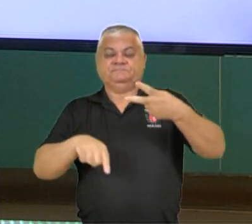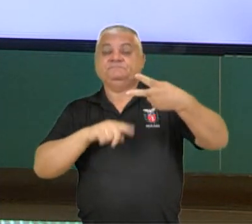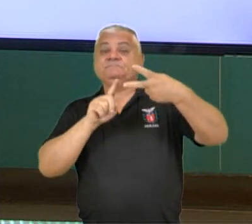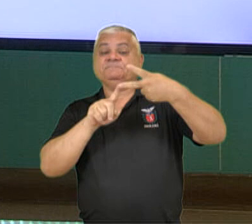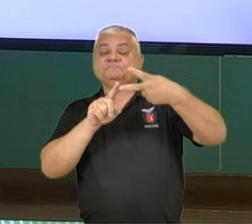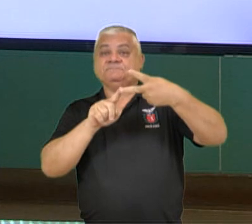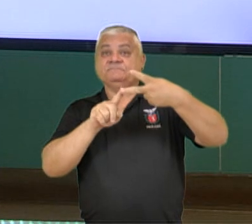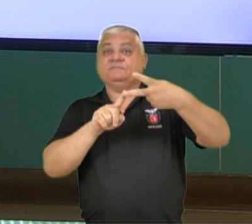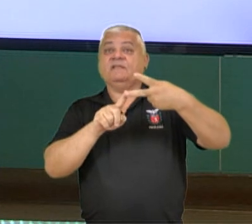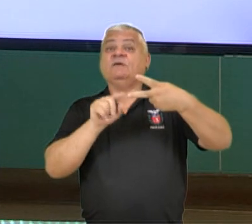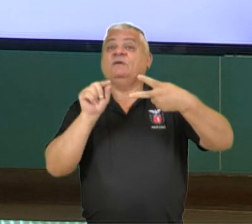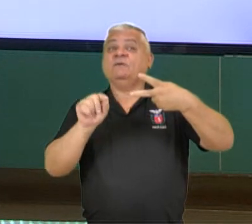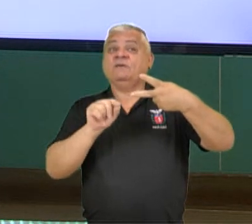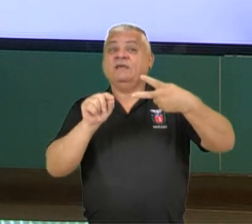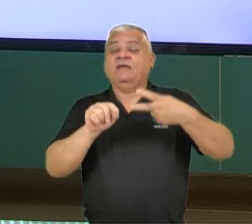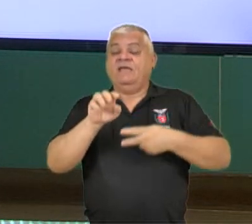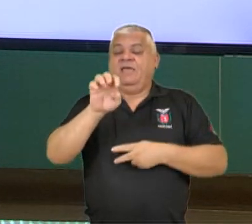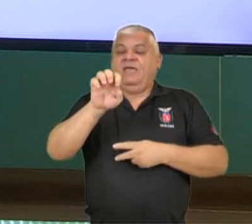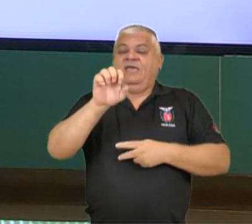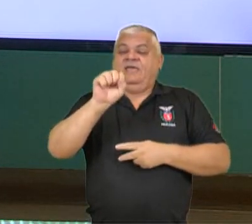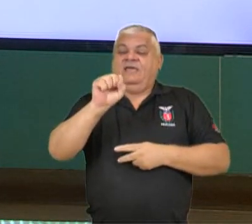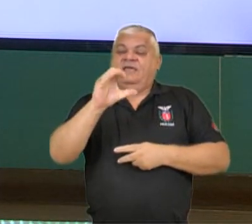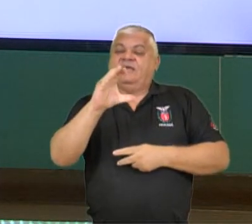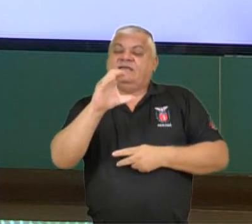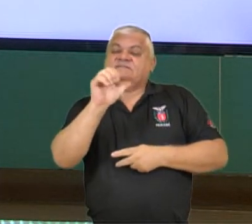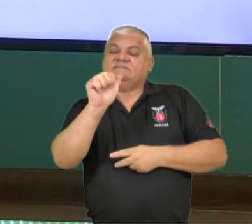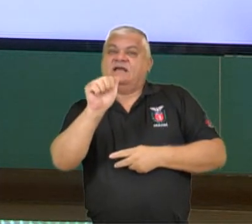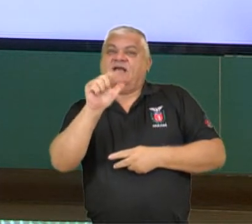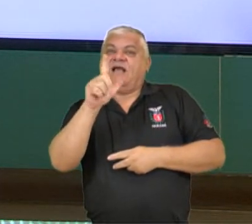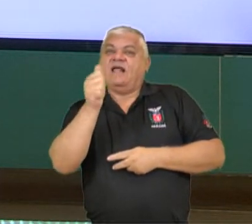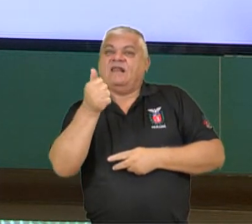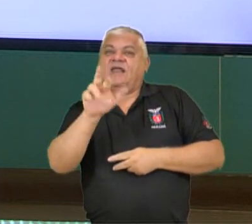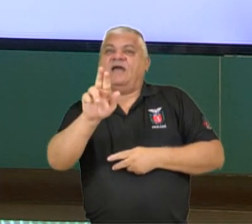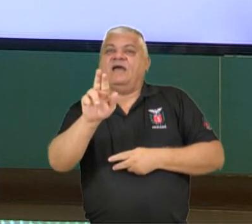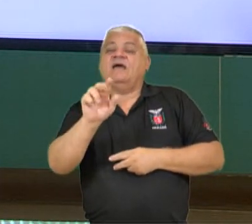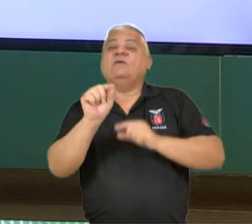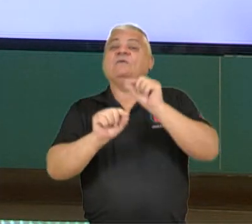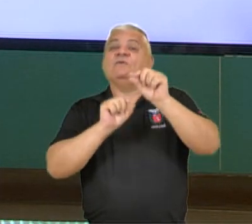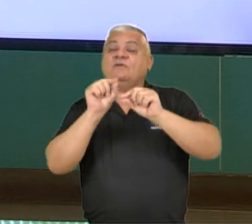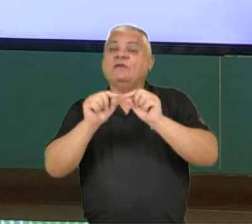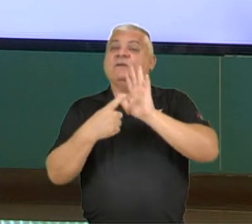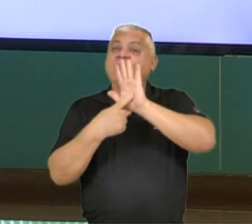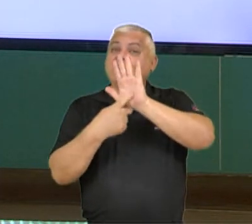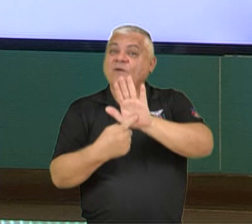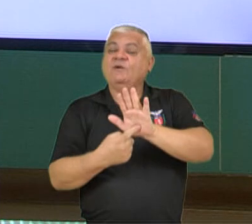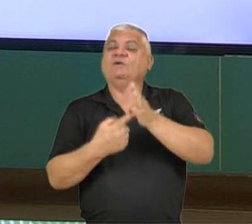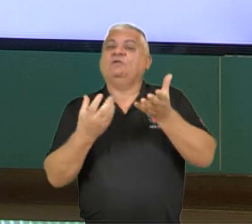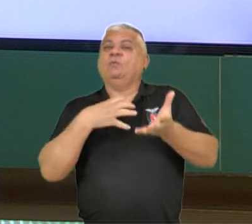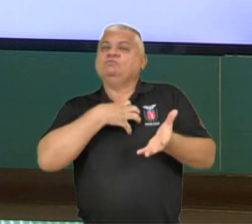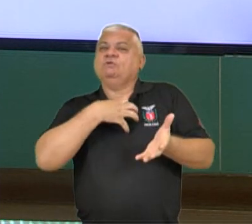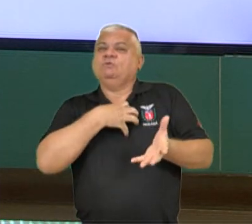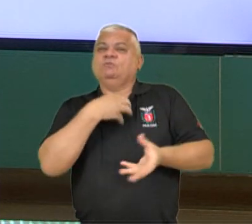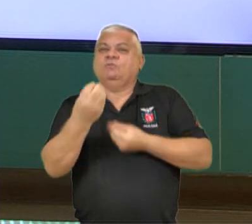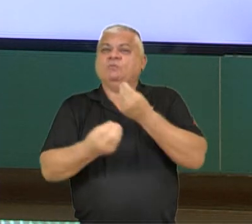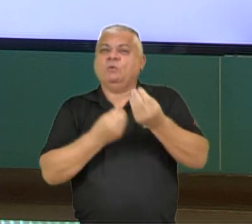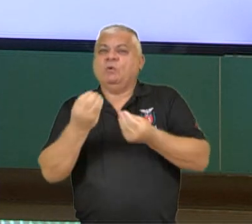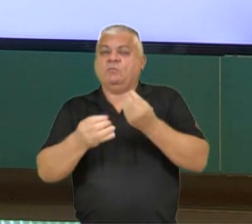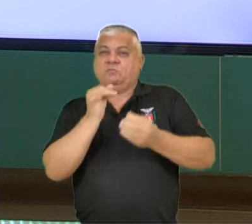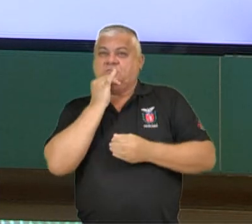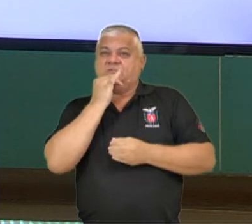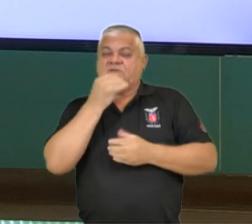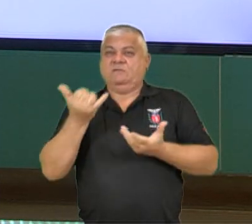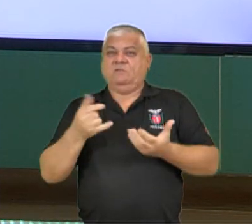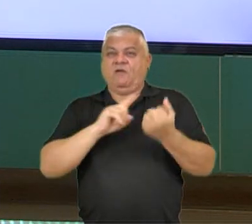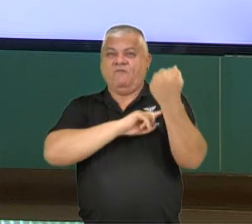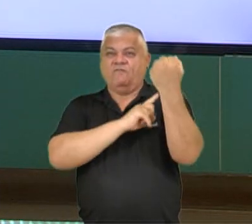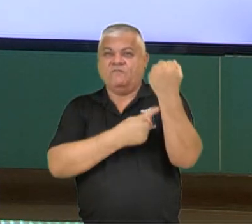temos as grandezas físicas do tipo escalar, que são representadas através do módulo, ou seja, a intensidade